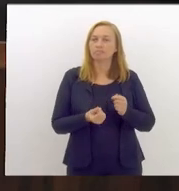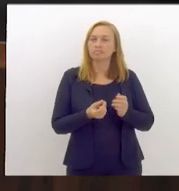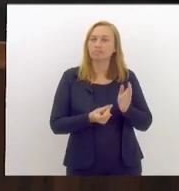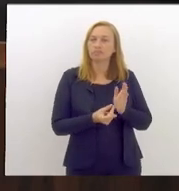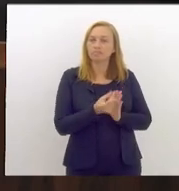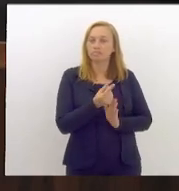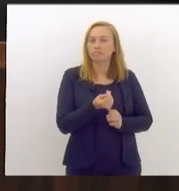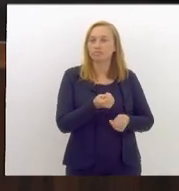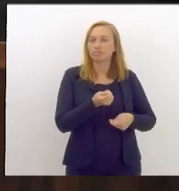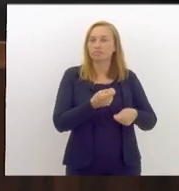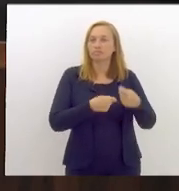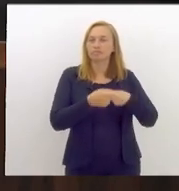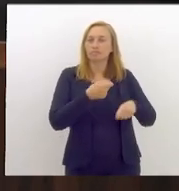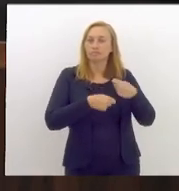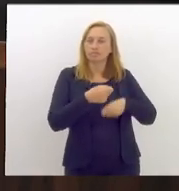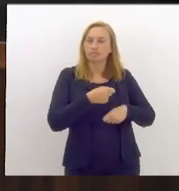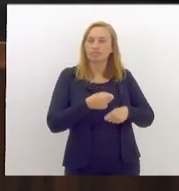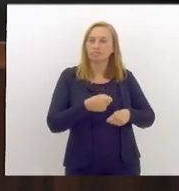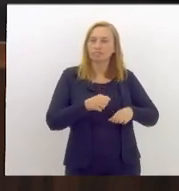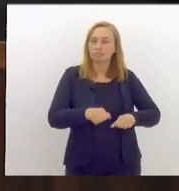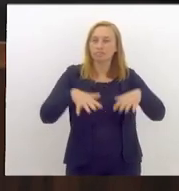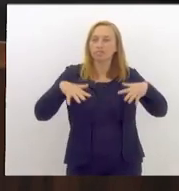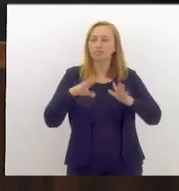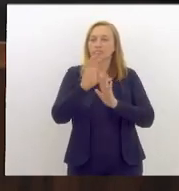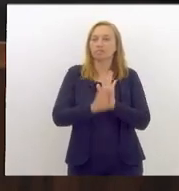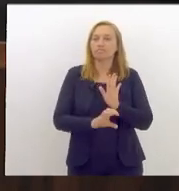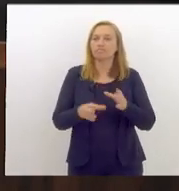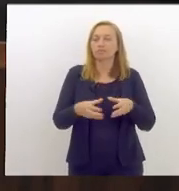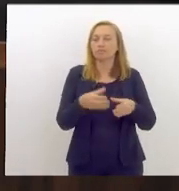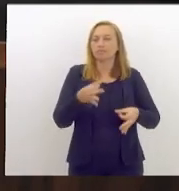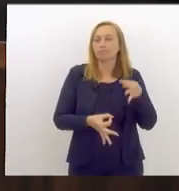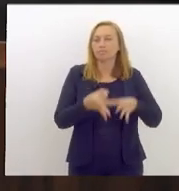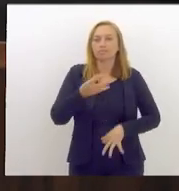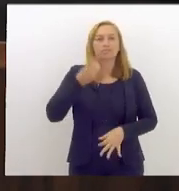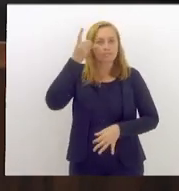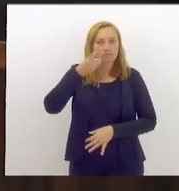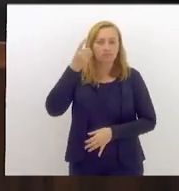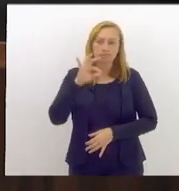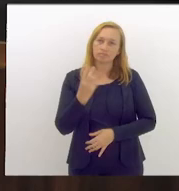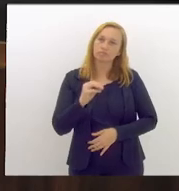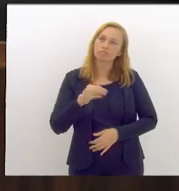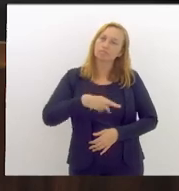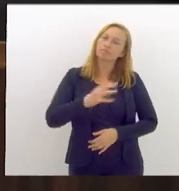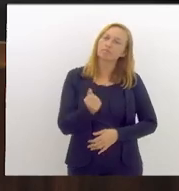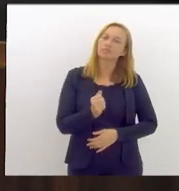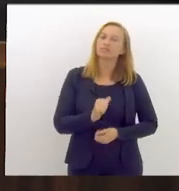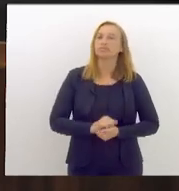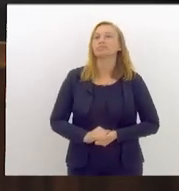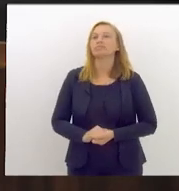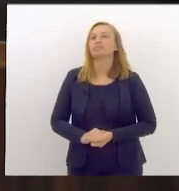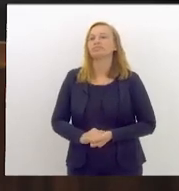para sobre as emendas de plenário para emitir parecer pela comissão de condição de Justiça Deputado Chico Machado